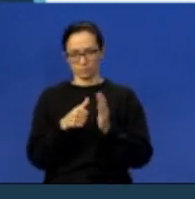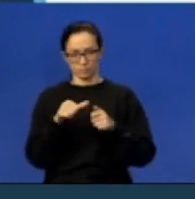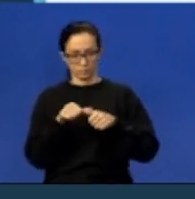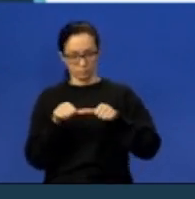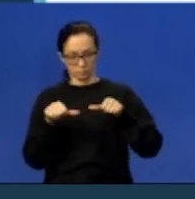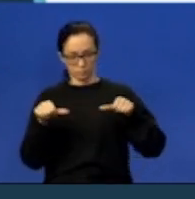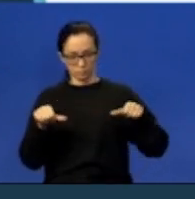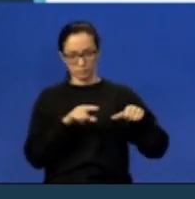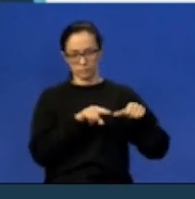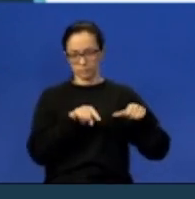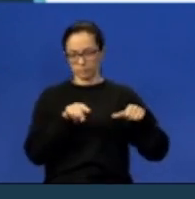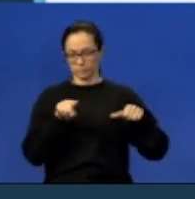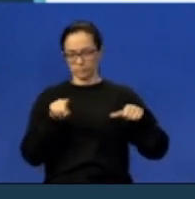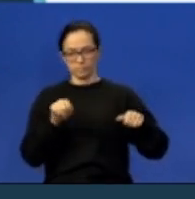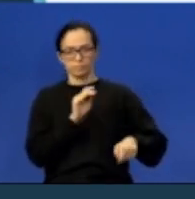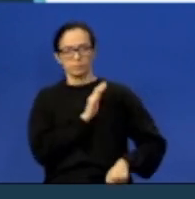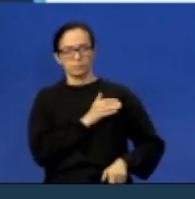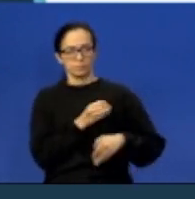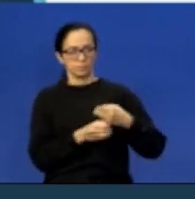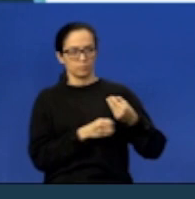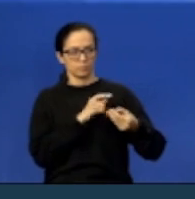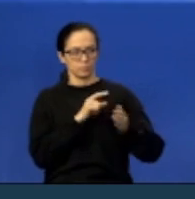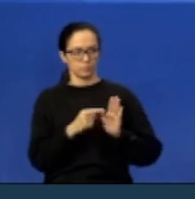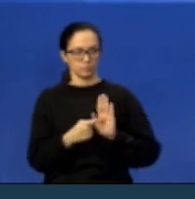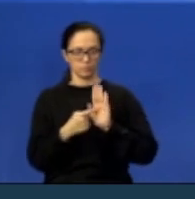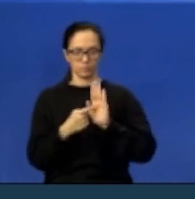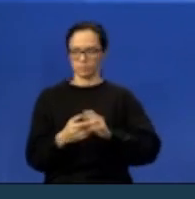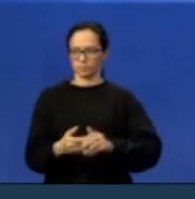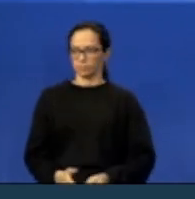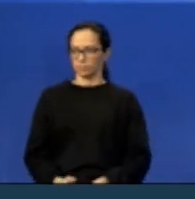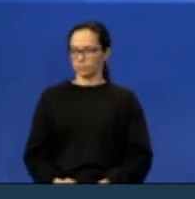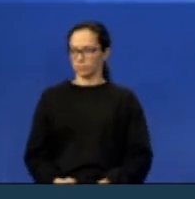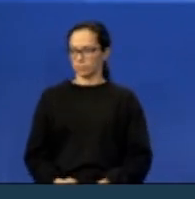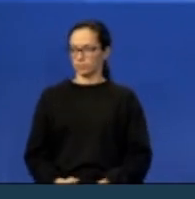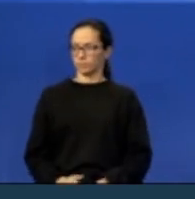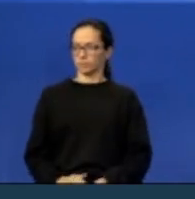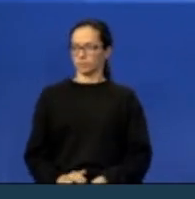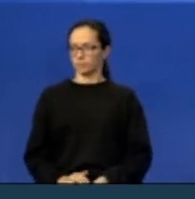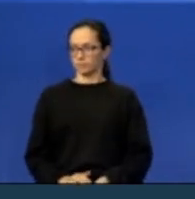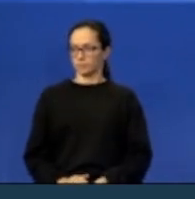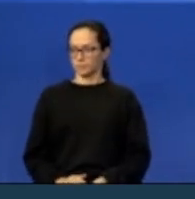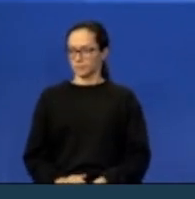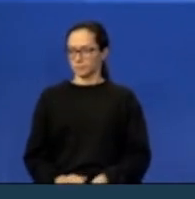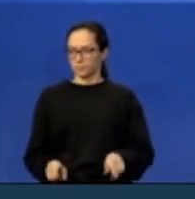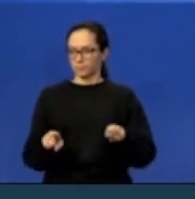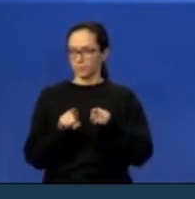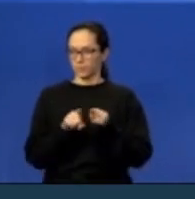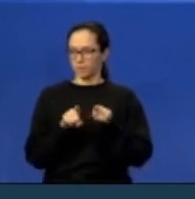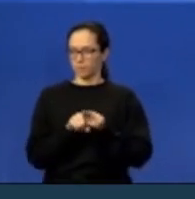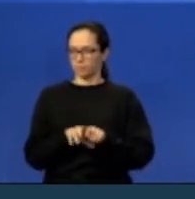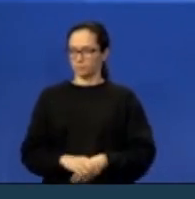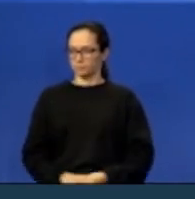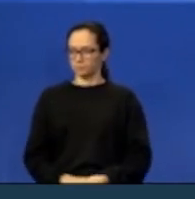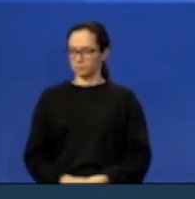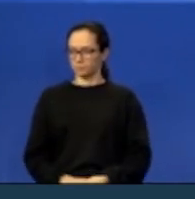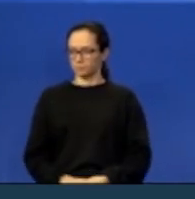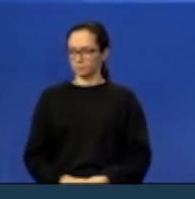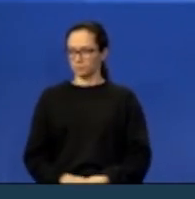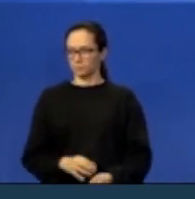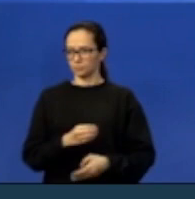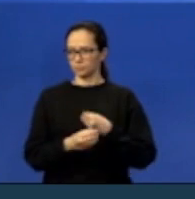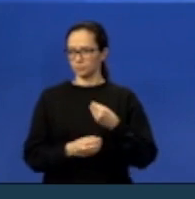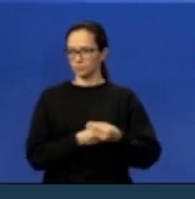do eletrocardiograma, que apresenta para vocês esse resultado. Então, Dando sequência, a gente vai falar um pouquinho sobre